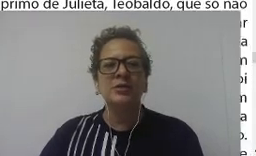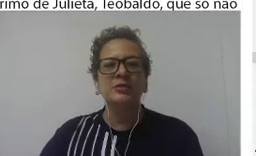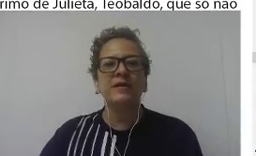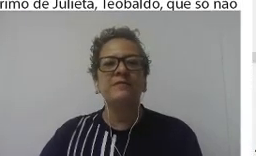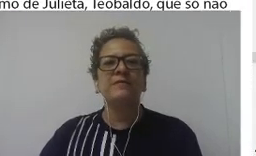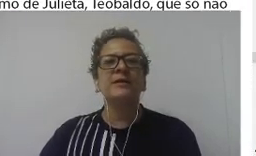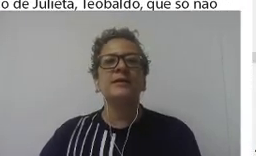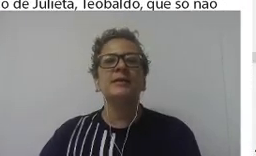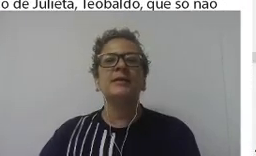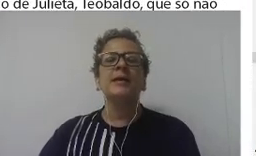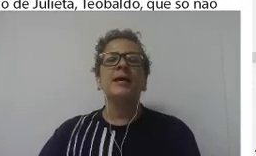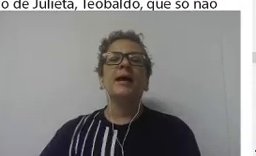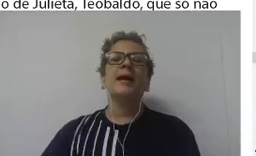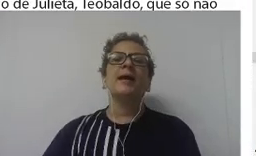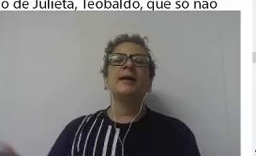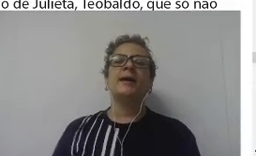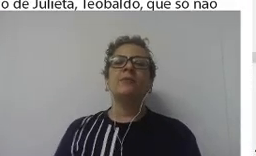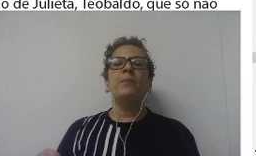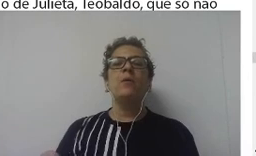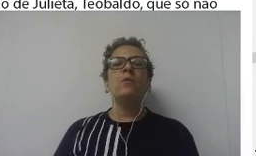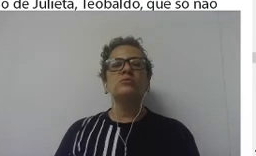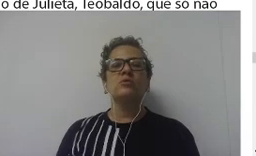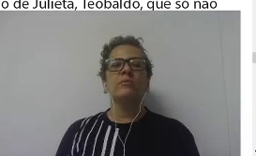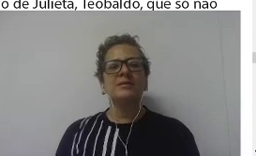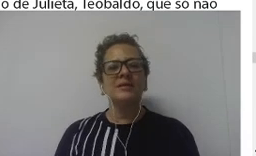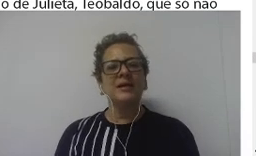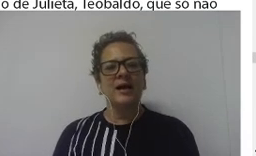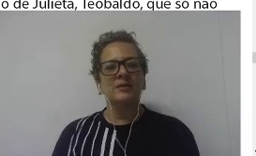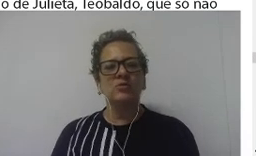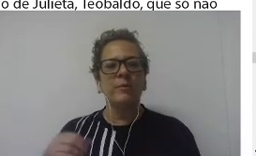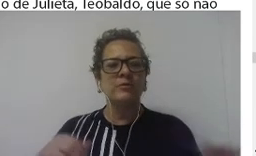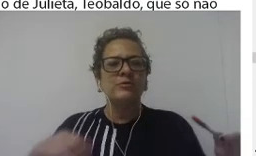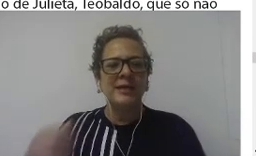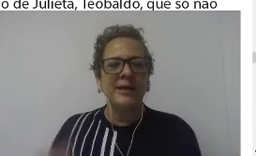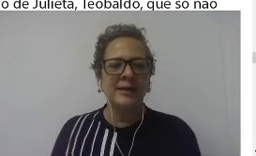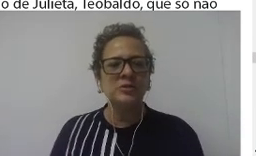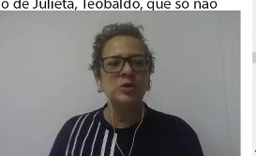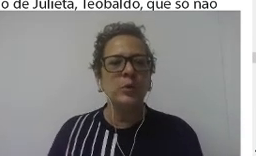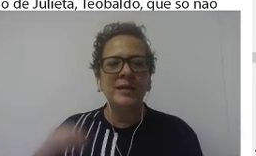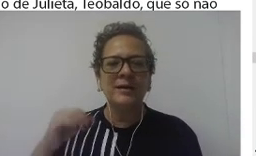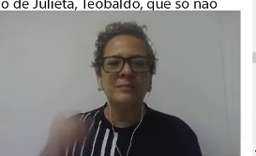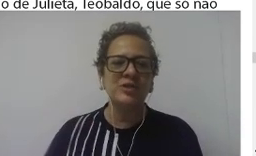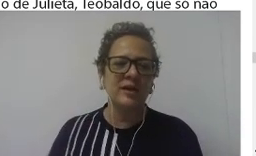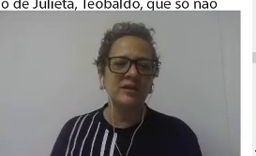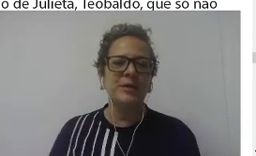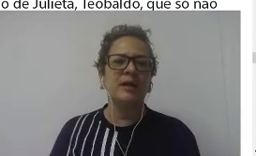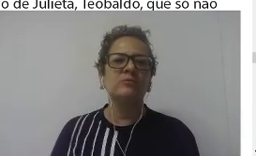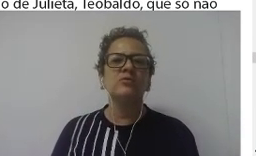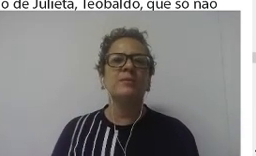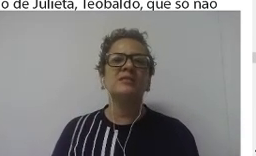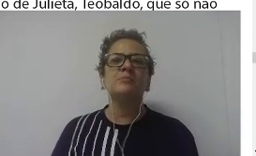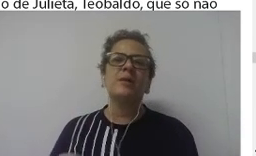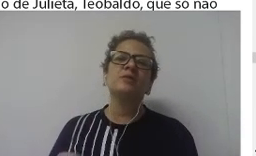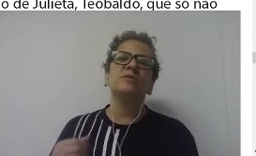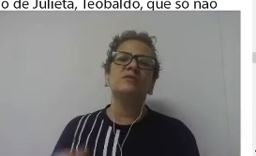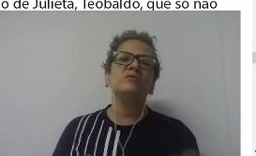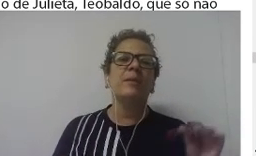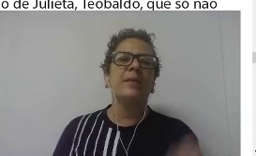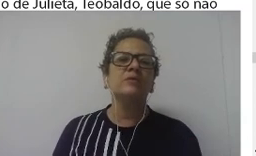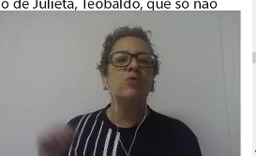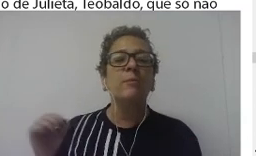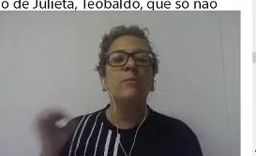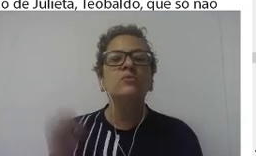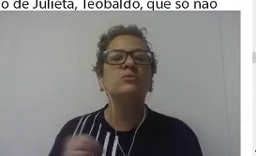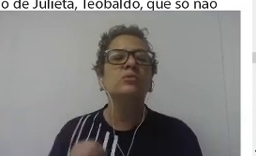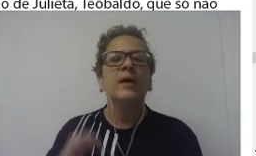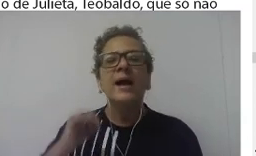Então, a gente vai ver aí um pouco sobre esse clássico. Romeu e Julieta, de William Shakespeare, é um dos romances mais conhecidos e